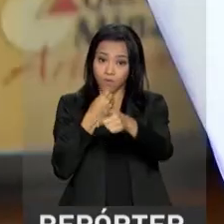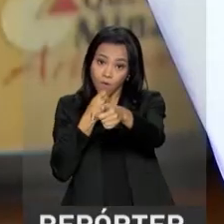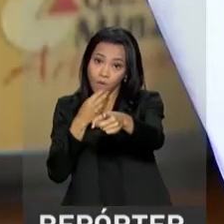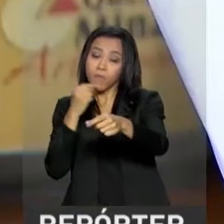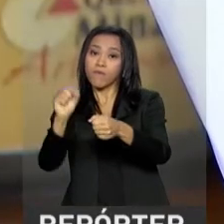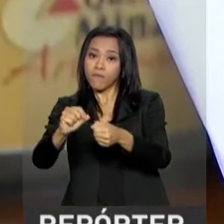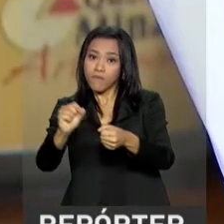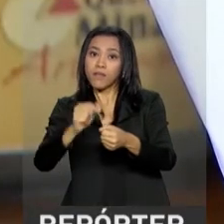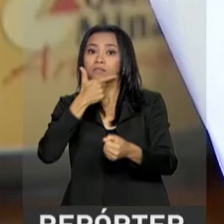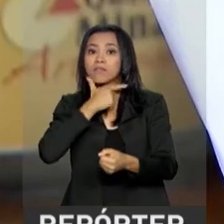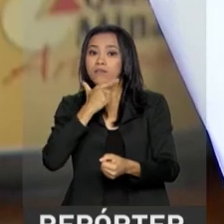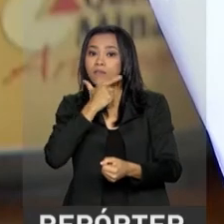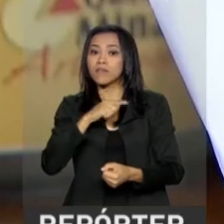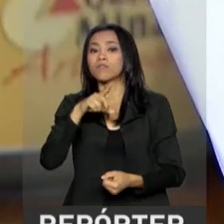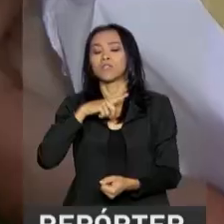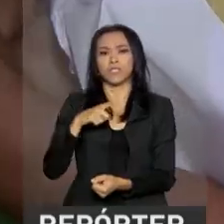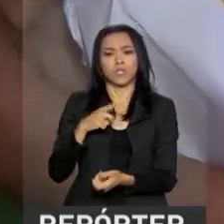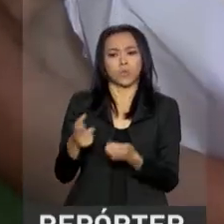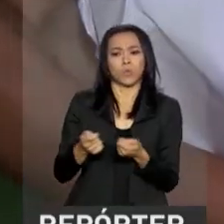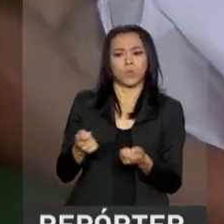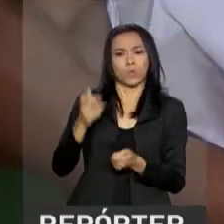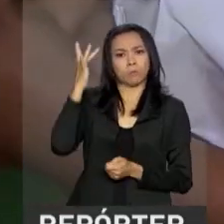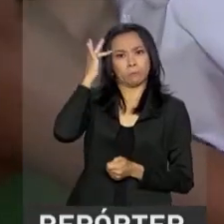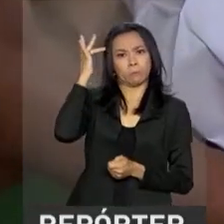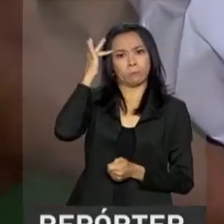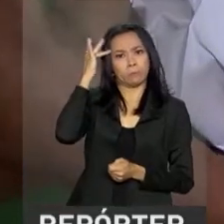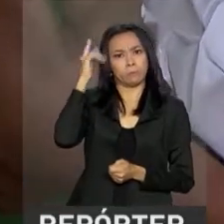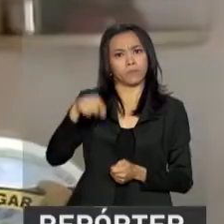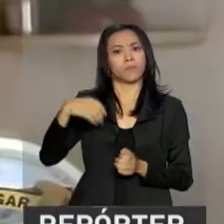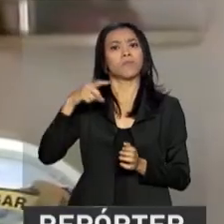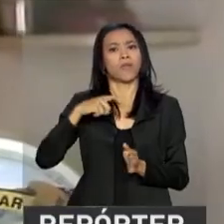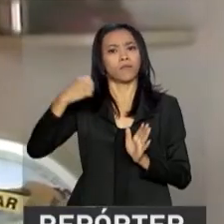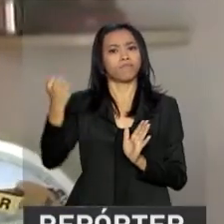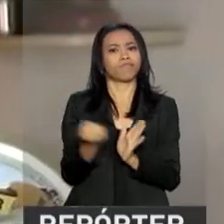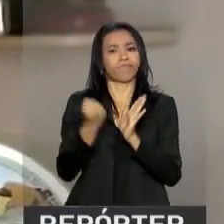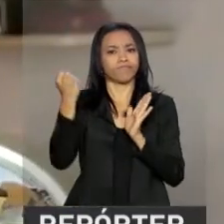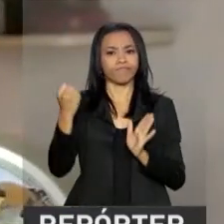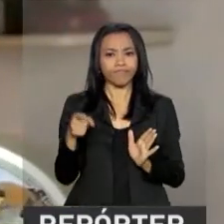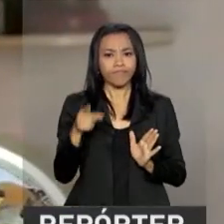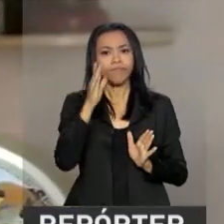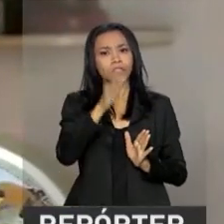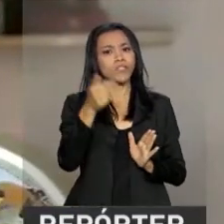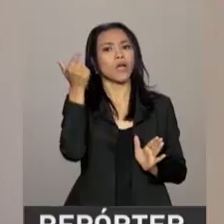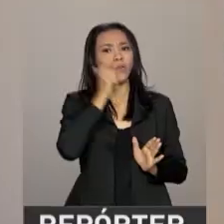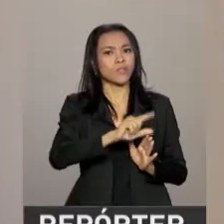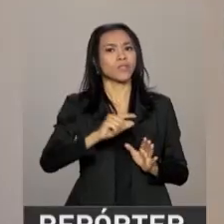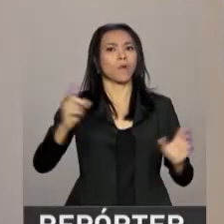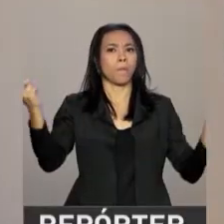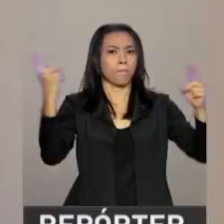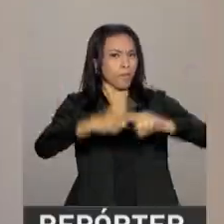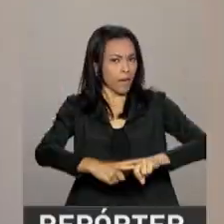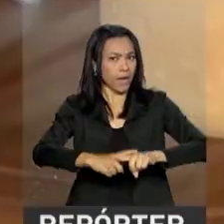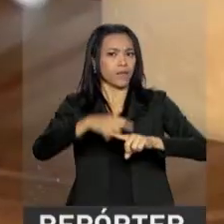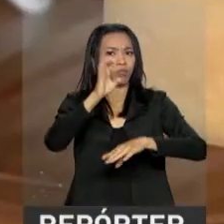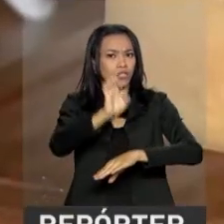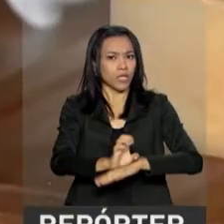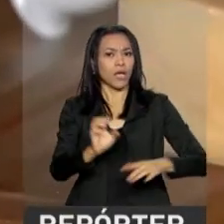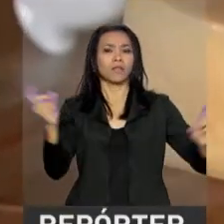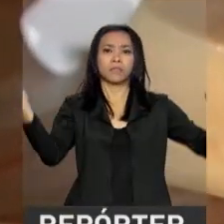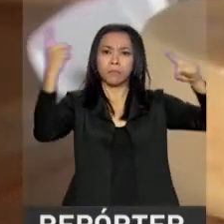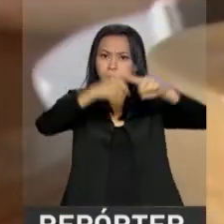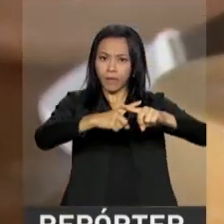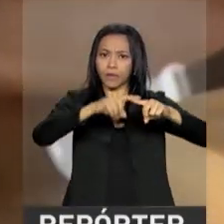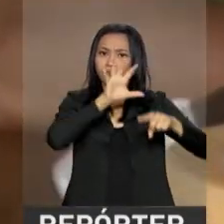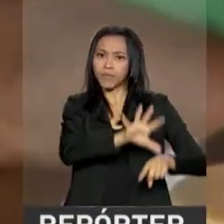e mantém um controle de qualidade o queijo é certificado e já venceu concursos estaduais e regionais se